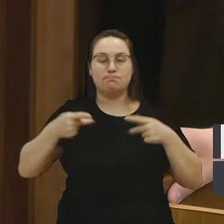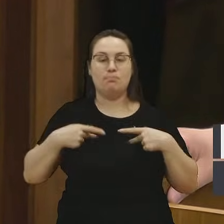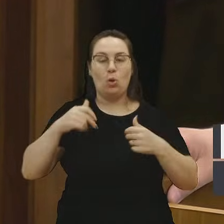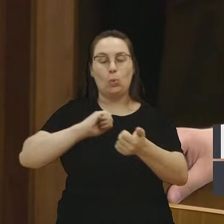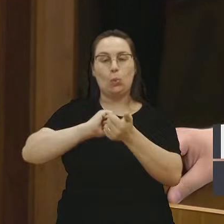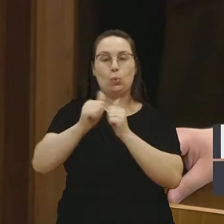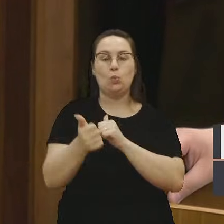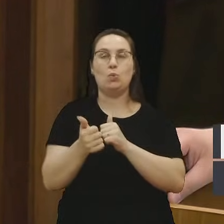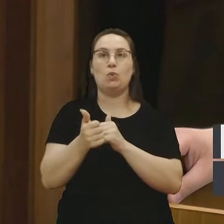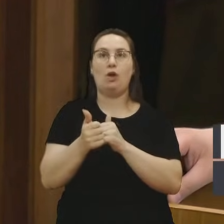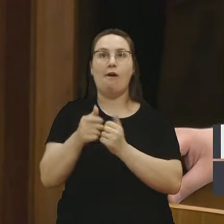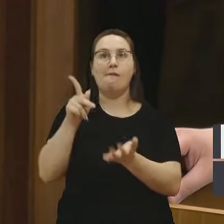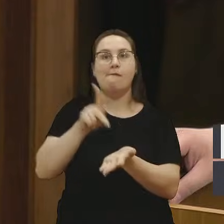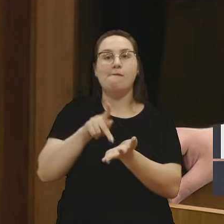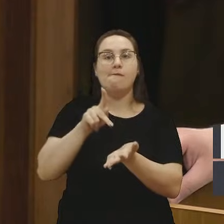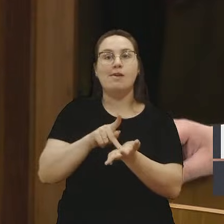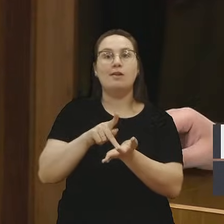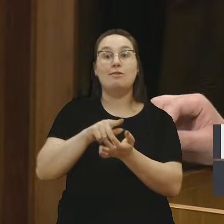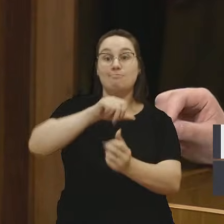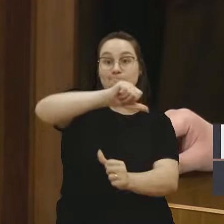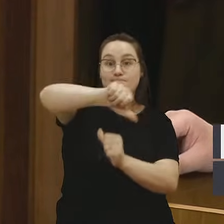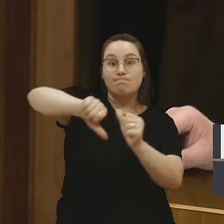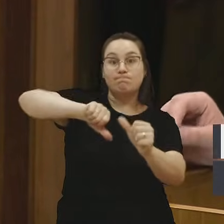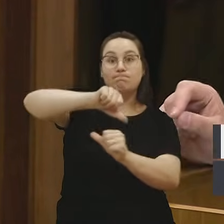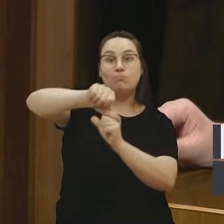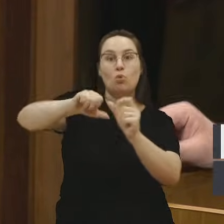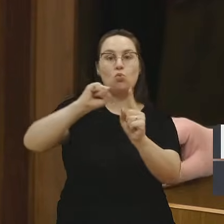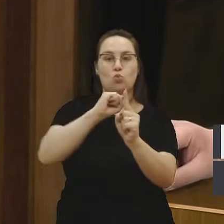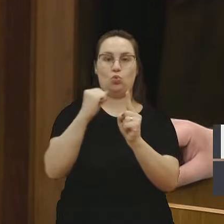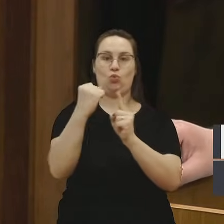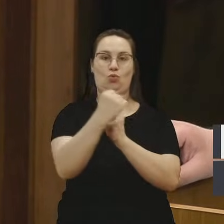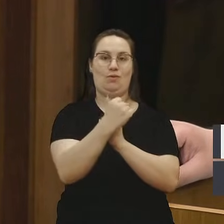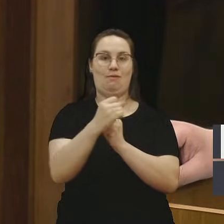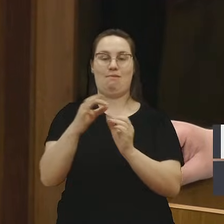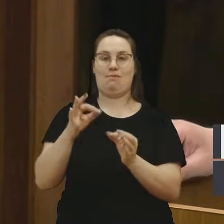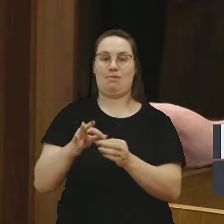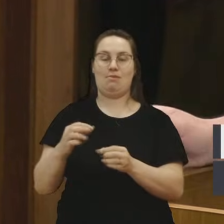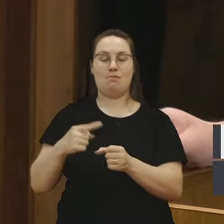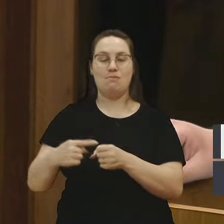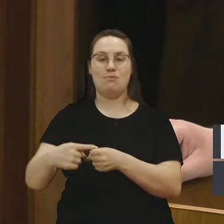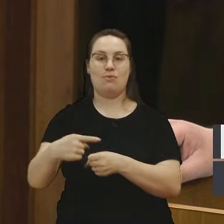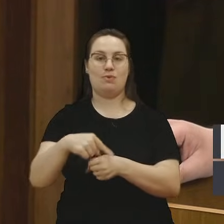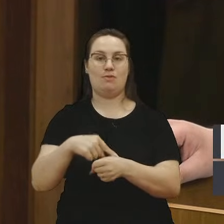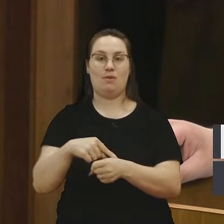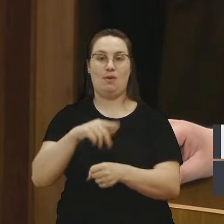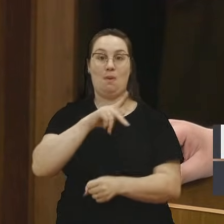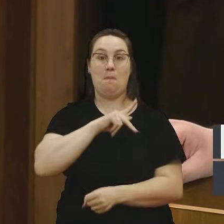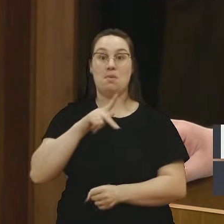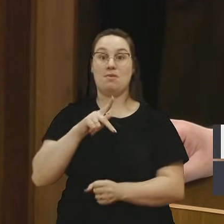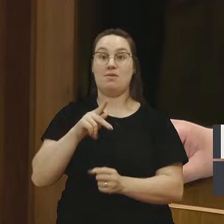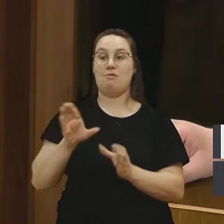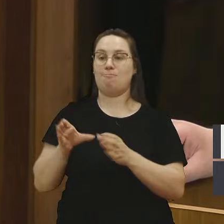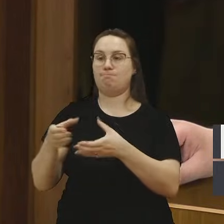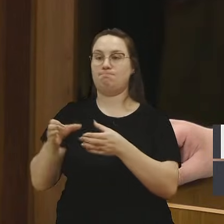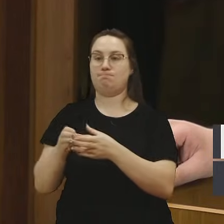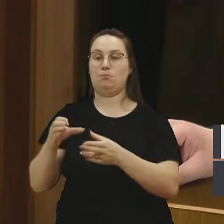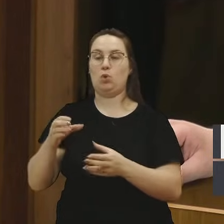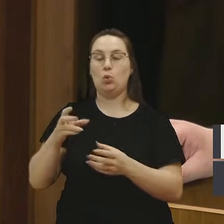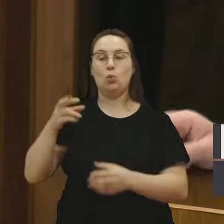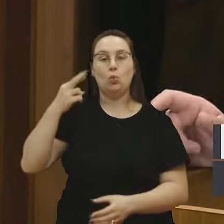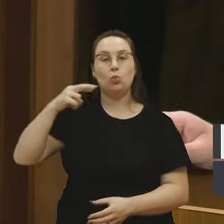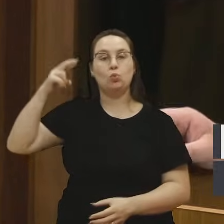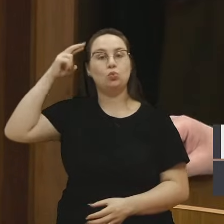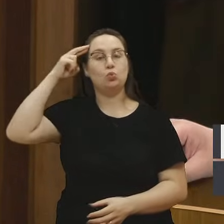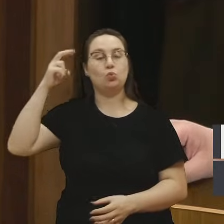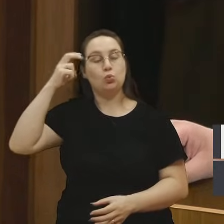esporte um verdadeiro instrumento de transformação social no nosso município. Como presidente da Comissão de Cultura, Esporte e Lazer, uma